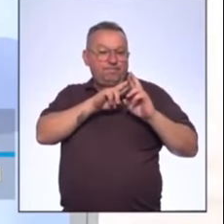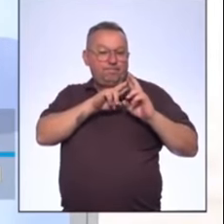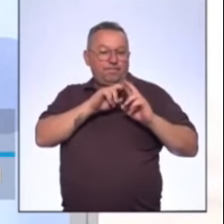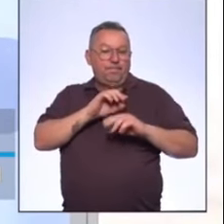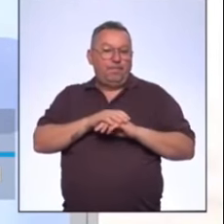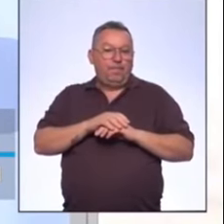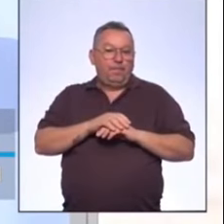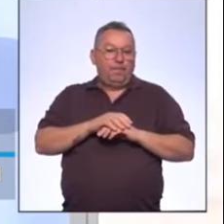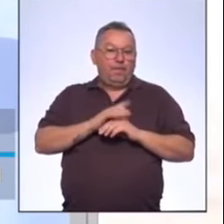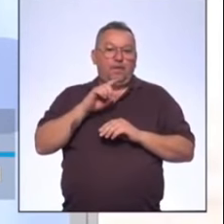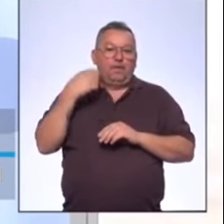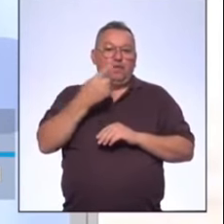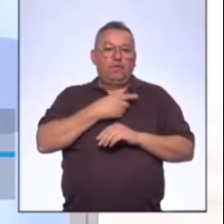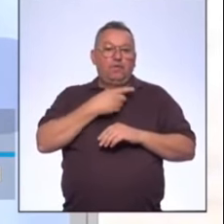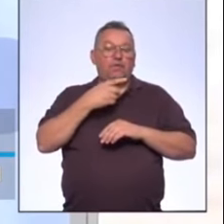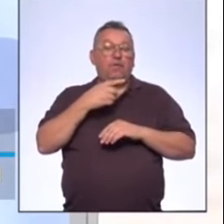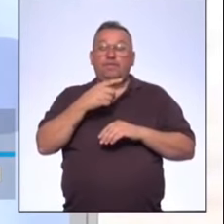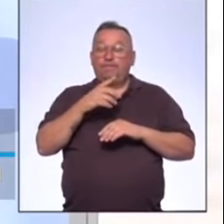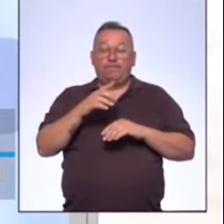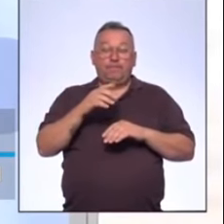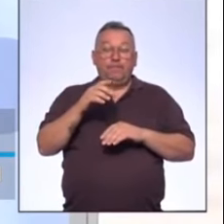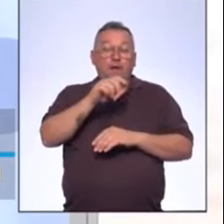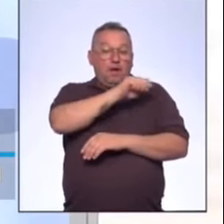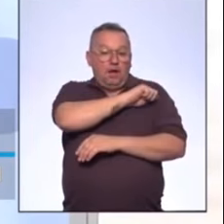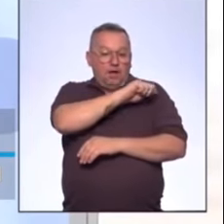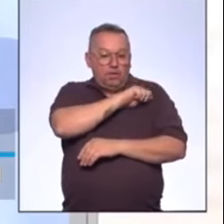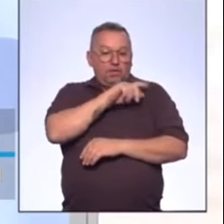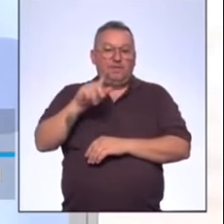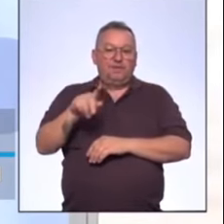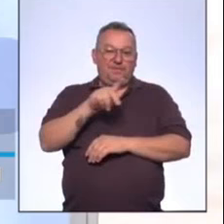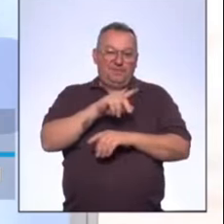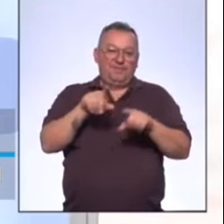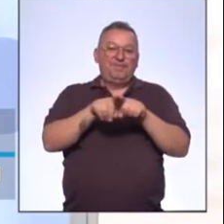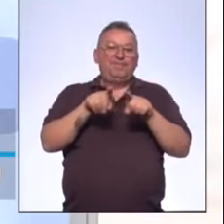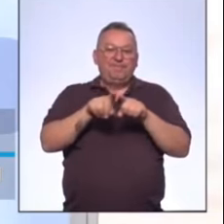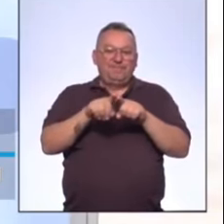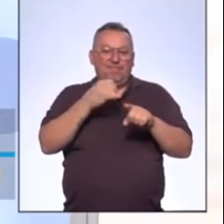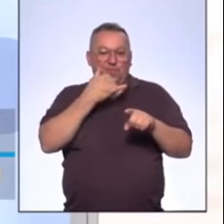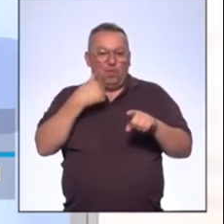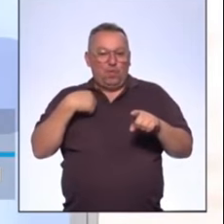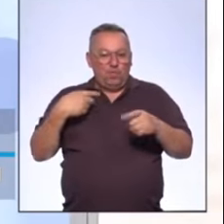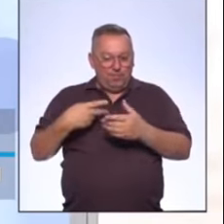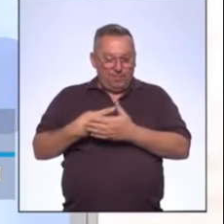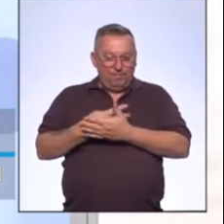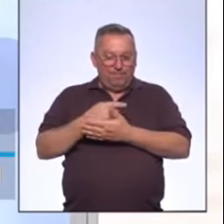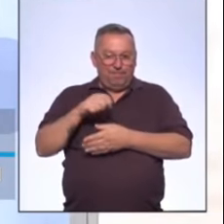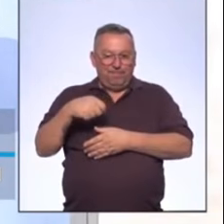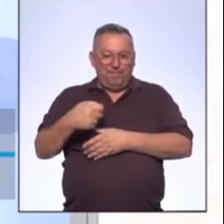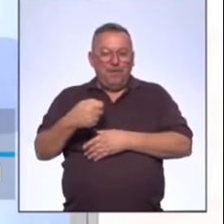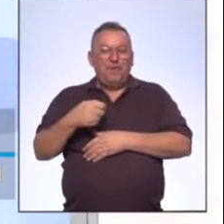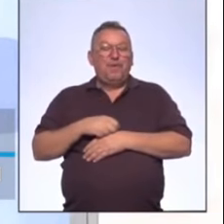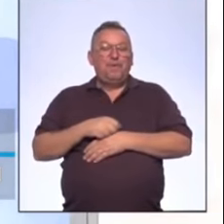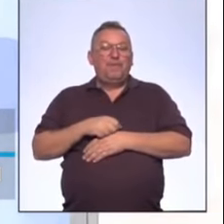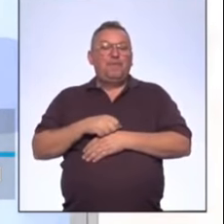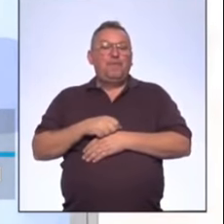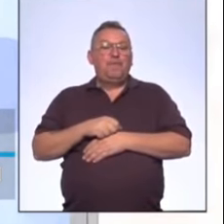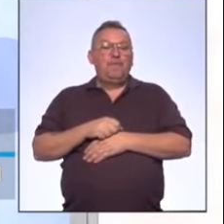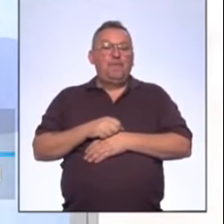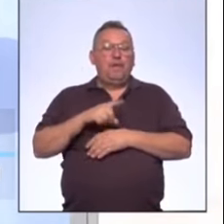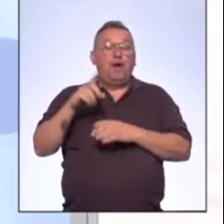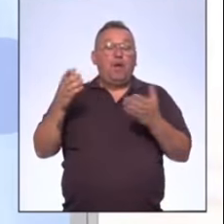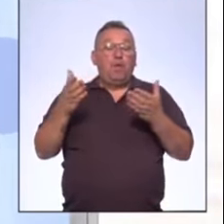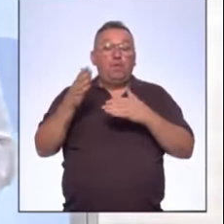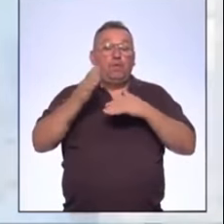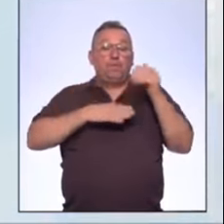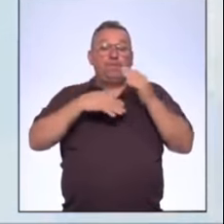e também nossos queridos professores, colegas aí que nos acompanham. Então, vamos falar aí qual vai ser a habilidade da aula de